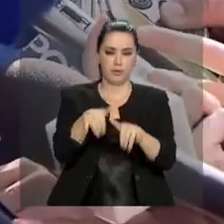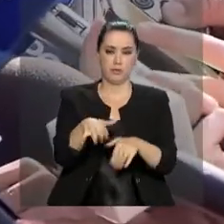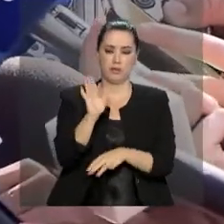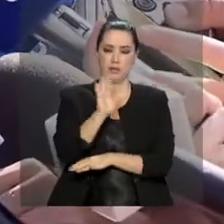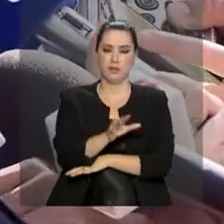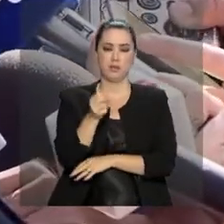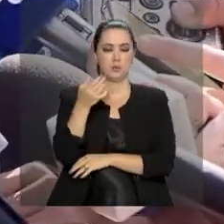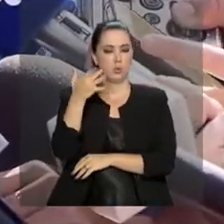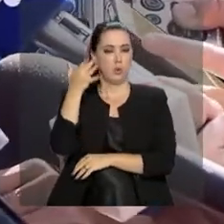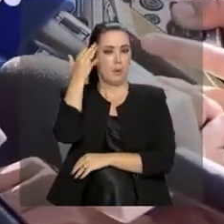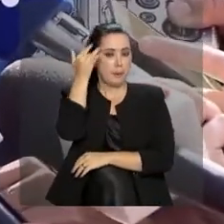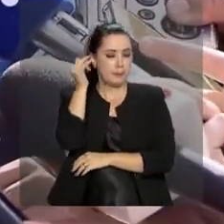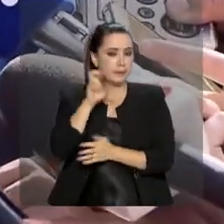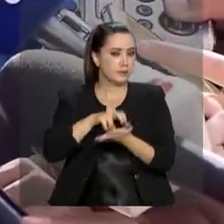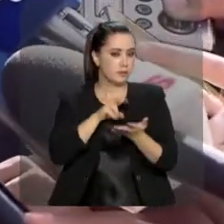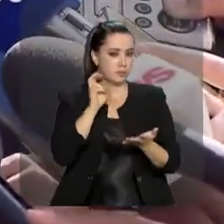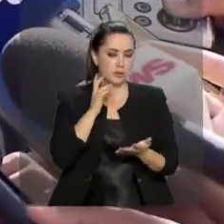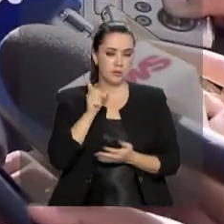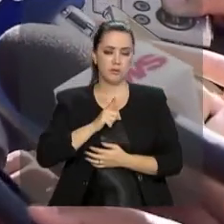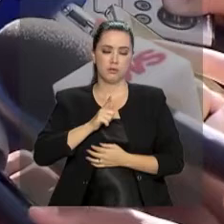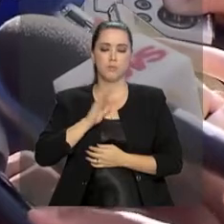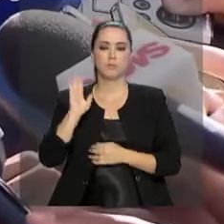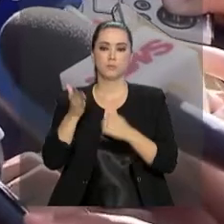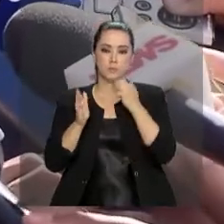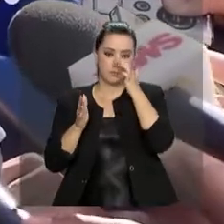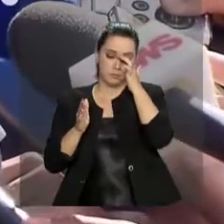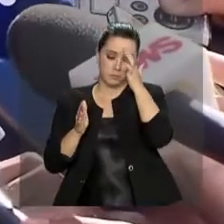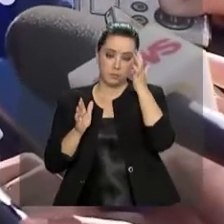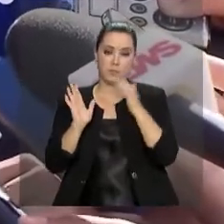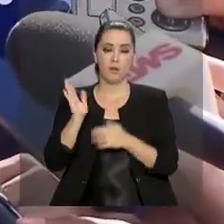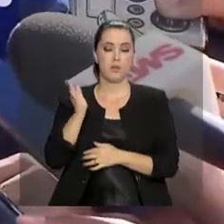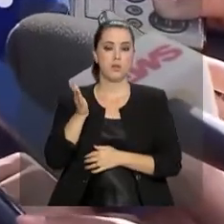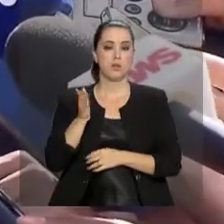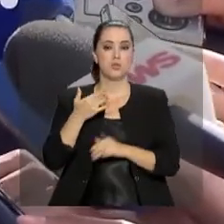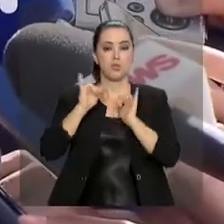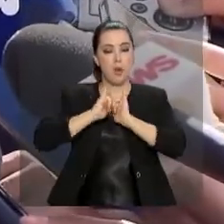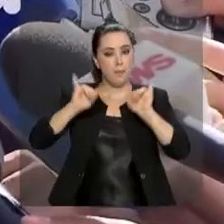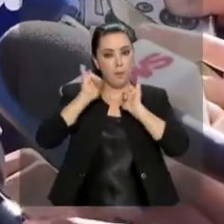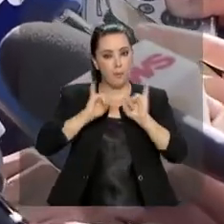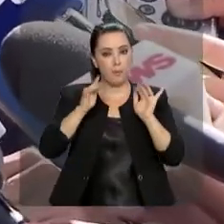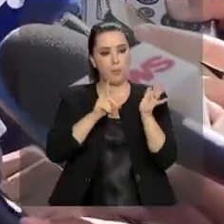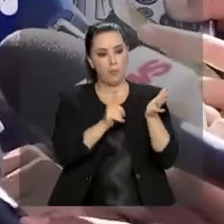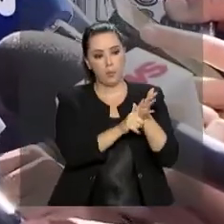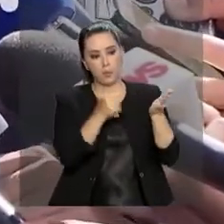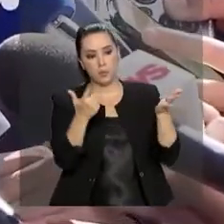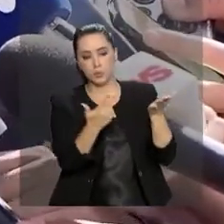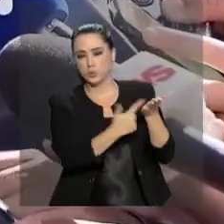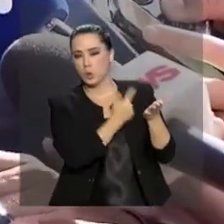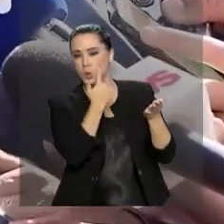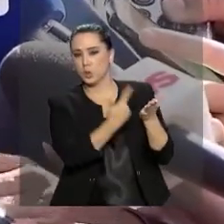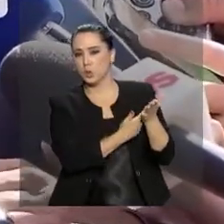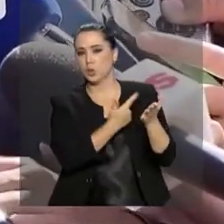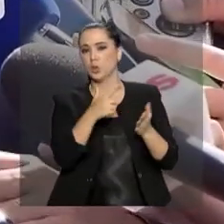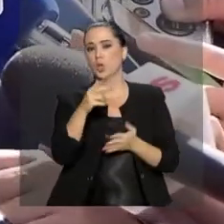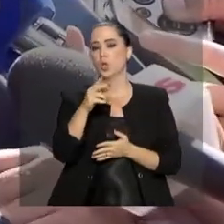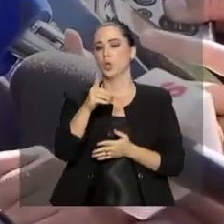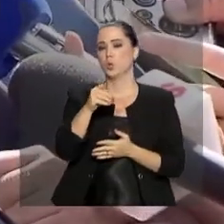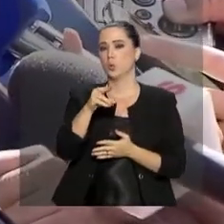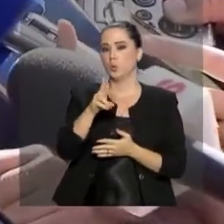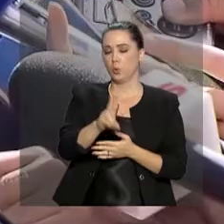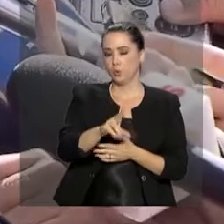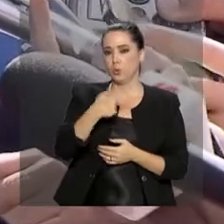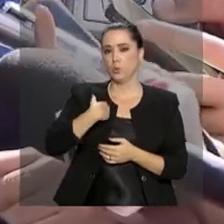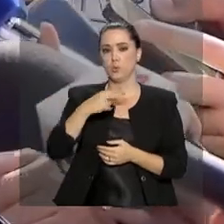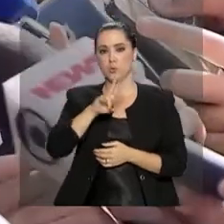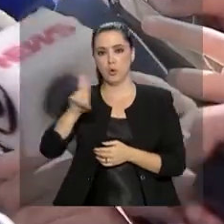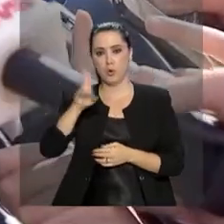manhã nós já vamos ter seguramente a publicação dos primeiros nomes para que possam ter acesso